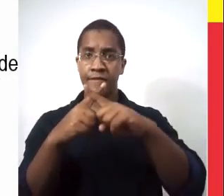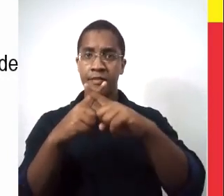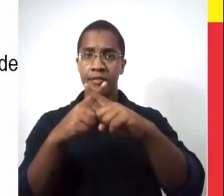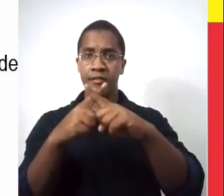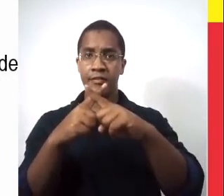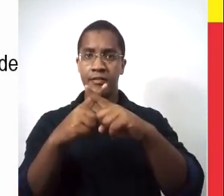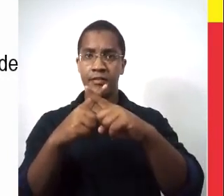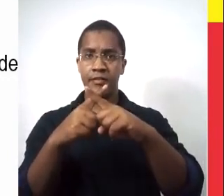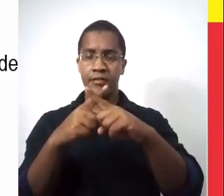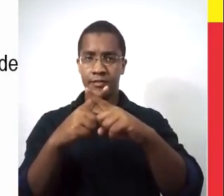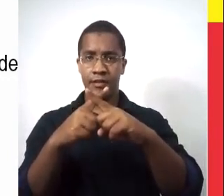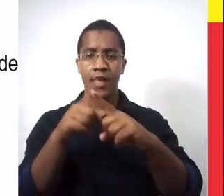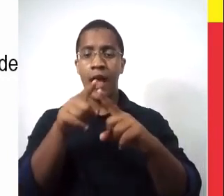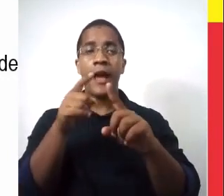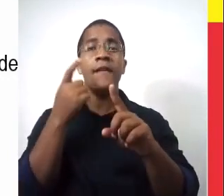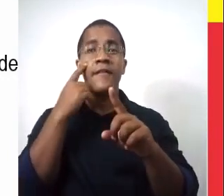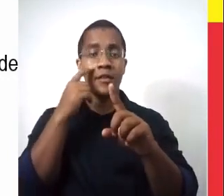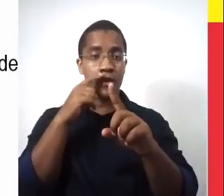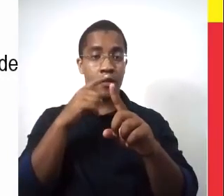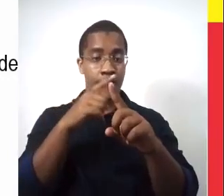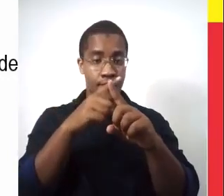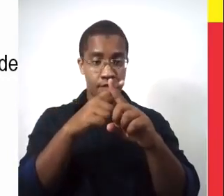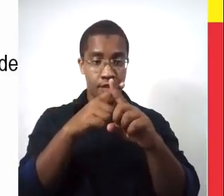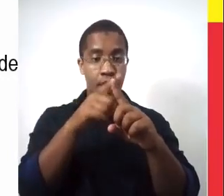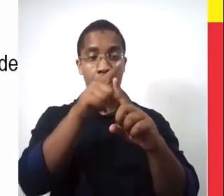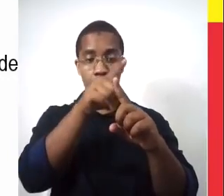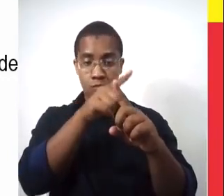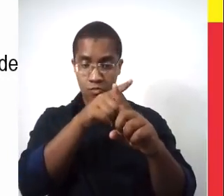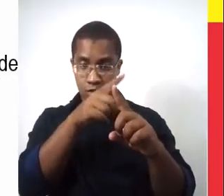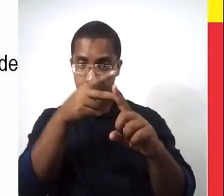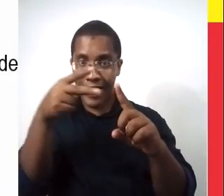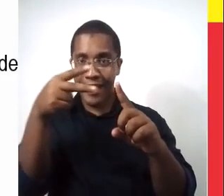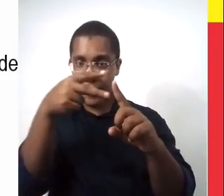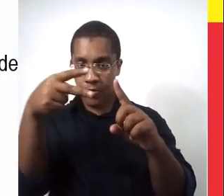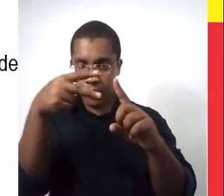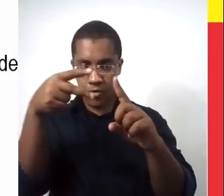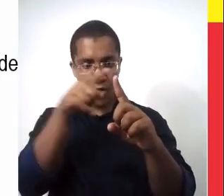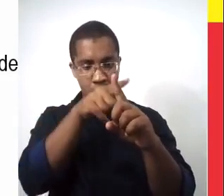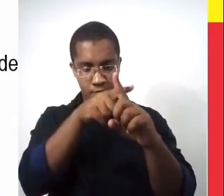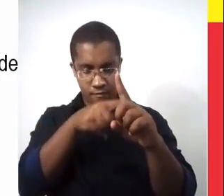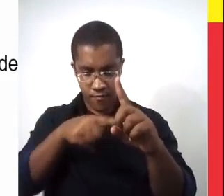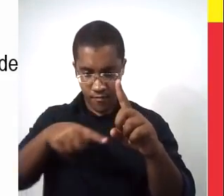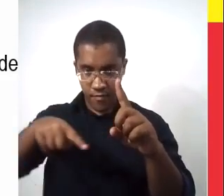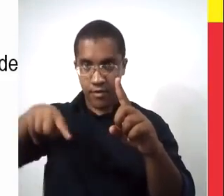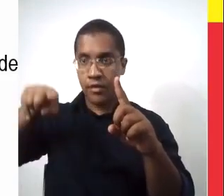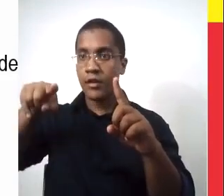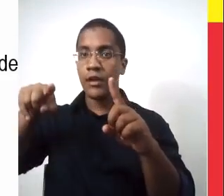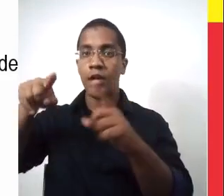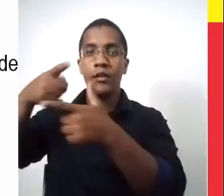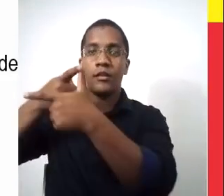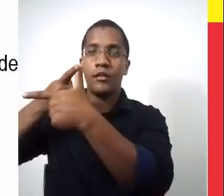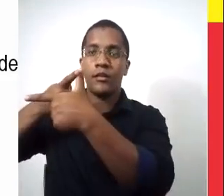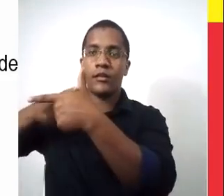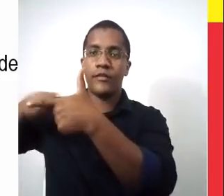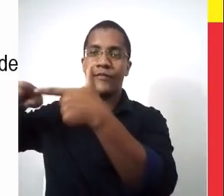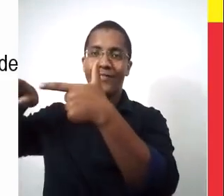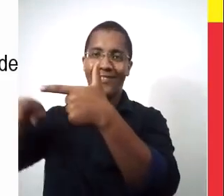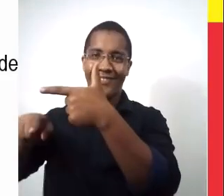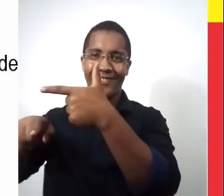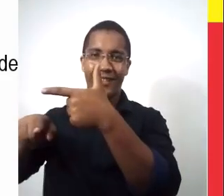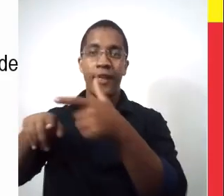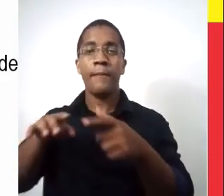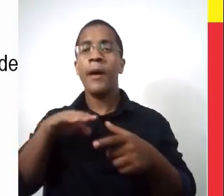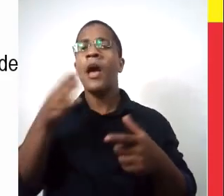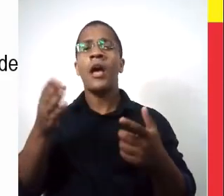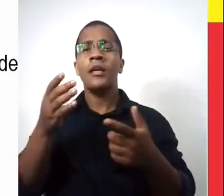número multiplicando para o outro lado, eu vou passar dividindo. Assim como também, se está dividindo de um lado,